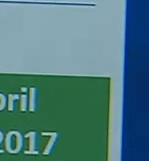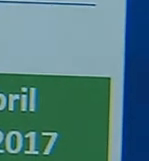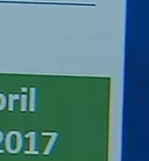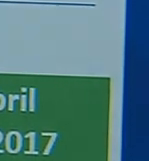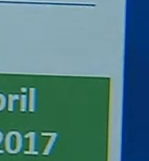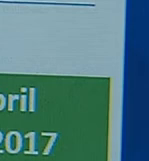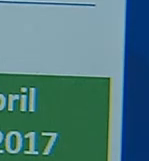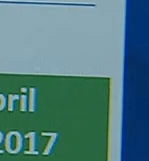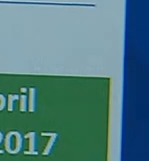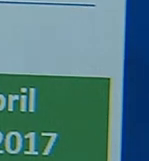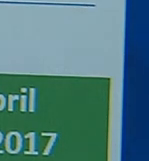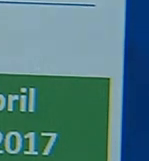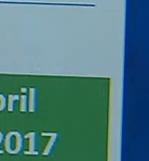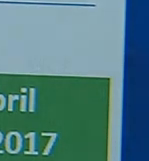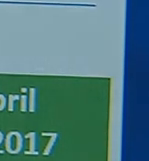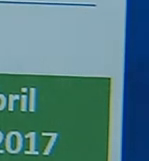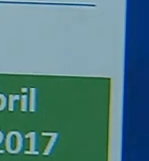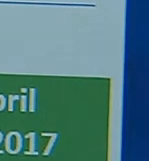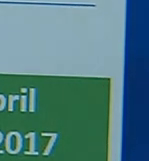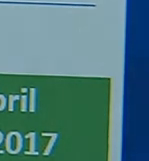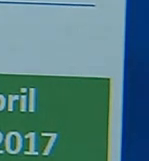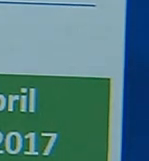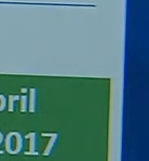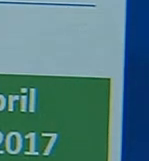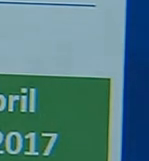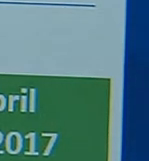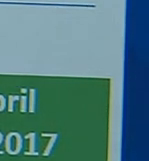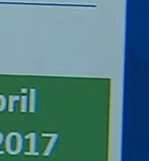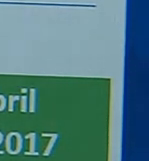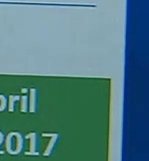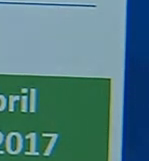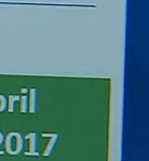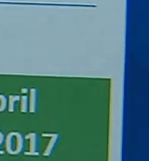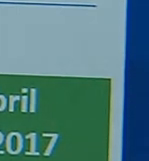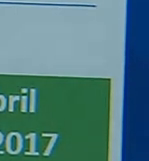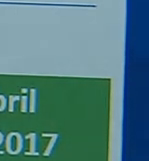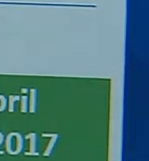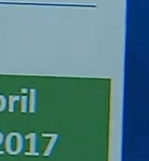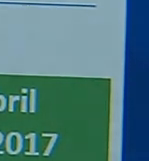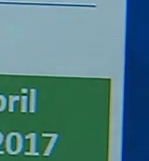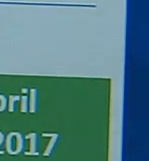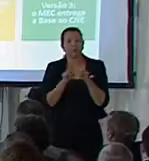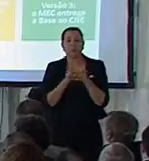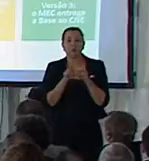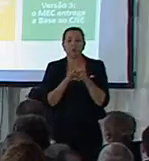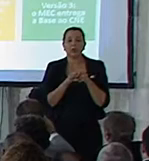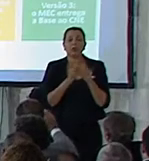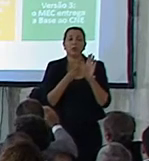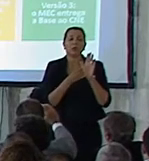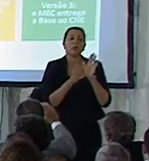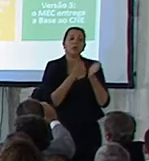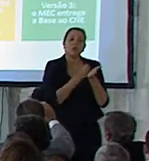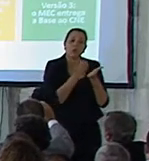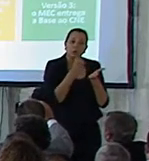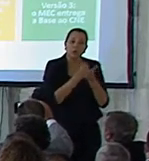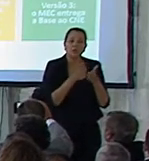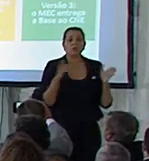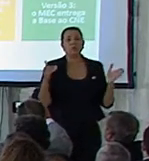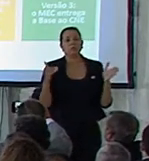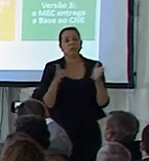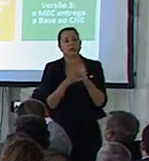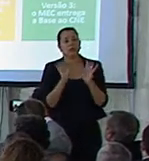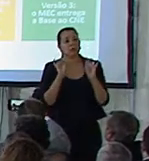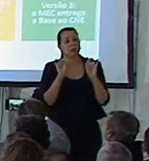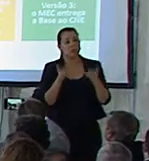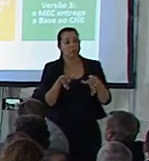de vários especialistas em educação para fazer a revisão do documento final. Esse documento final foi coordenado